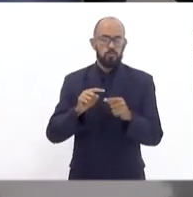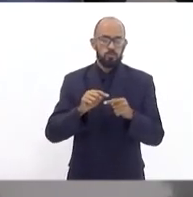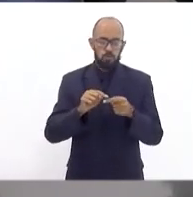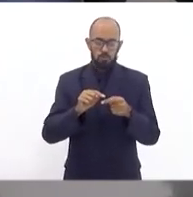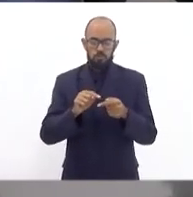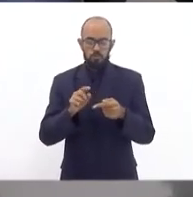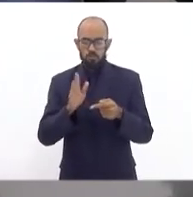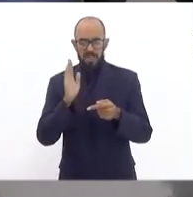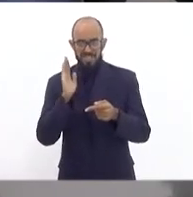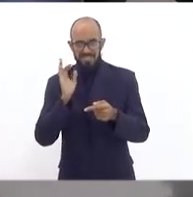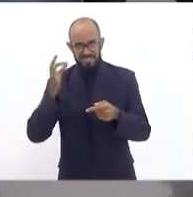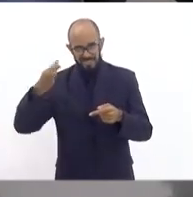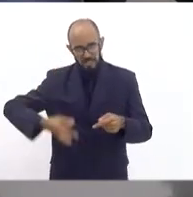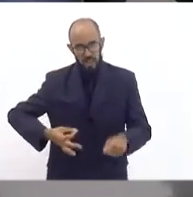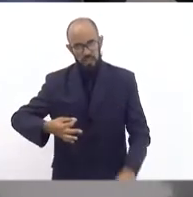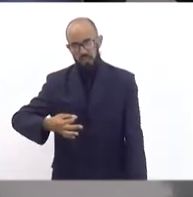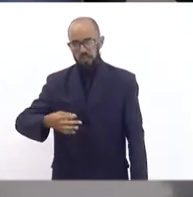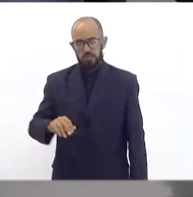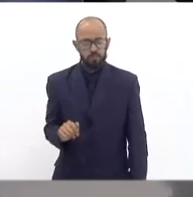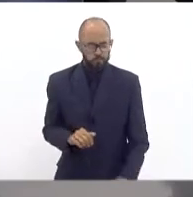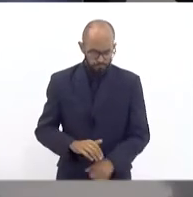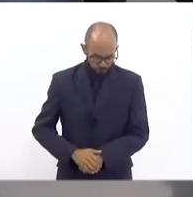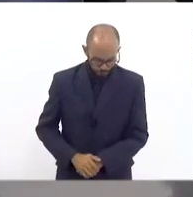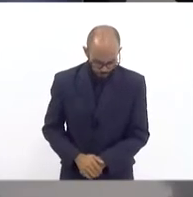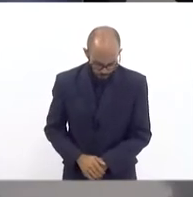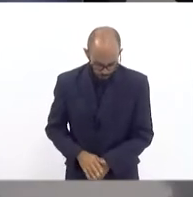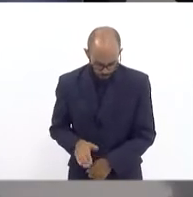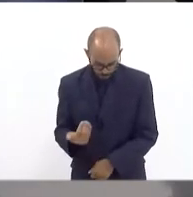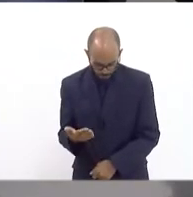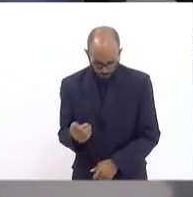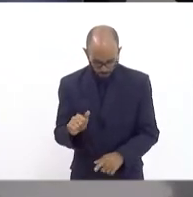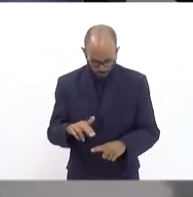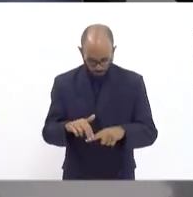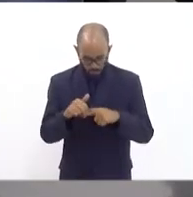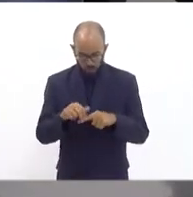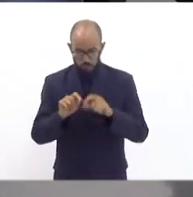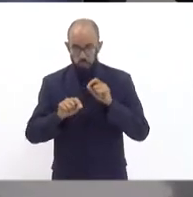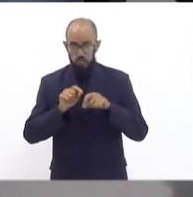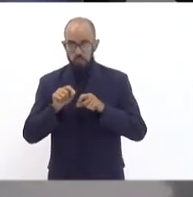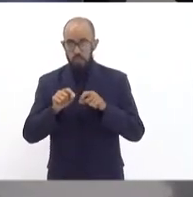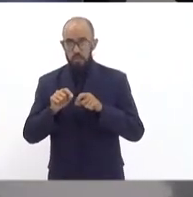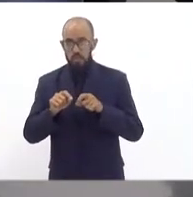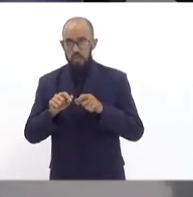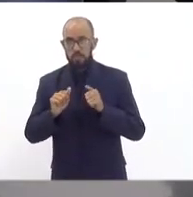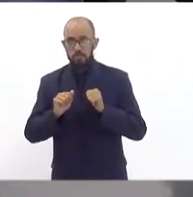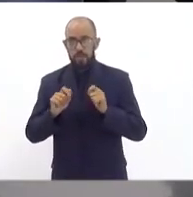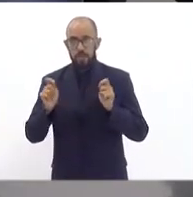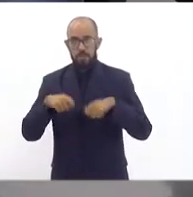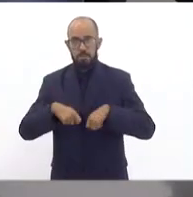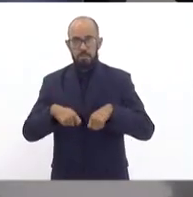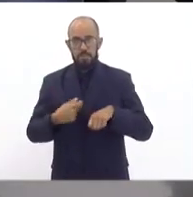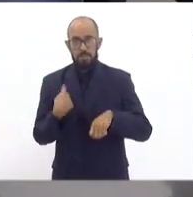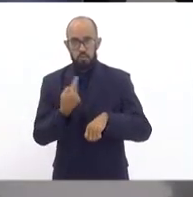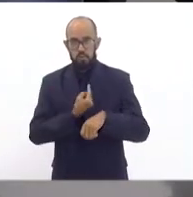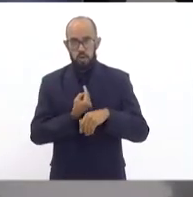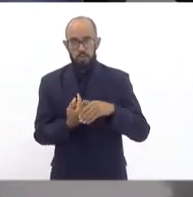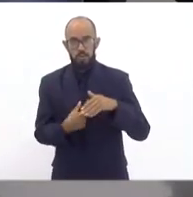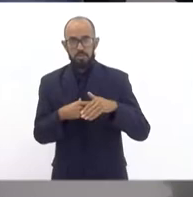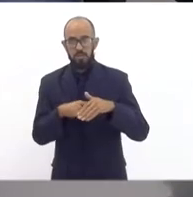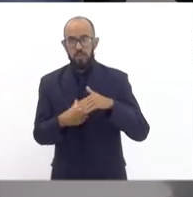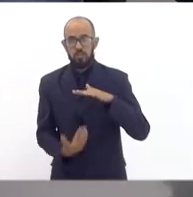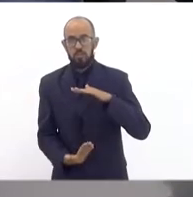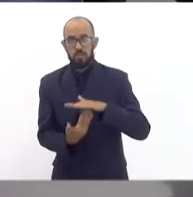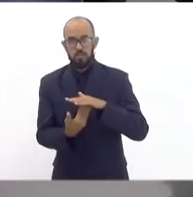número 20 de 2021. No entanto, o poder da agência, nesse caso, é limitado. Nós ali